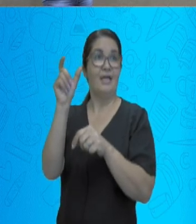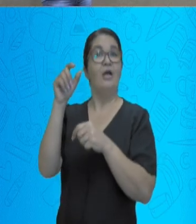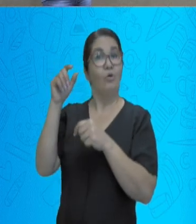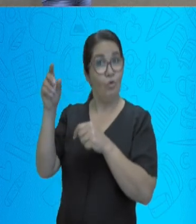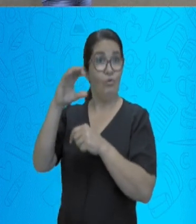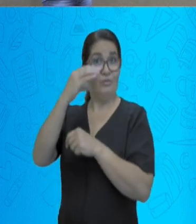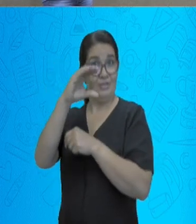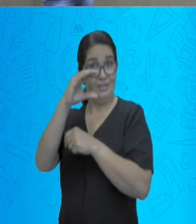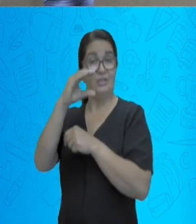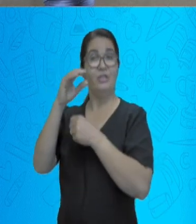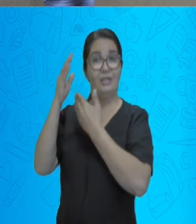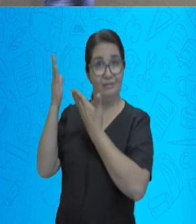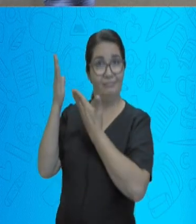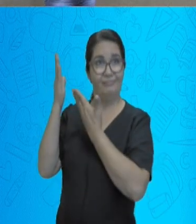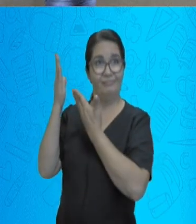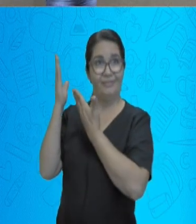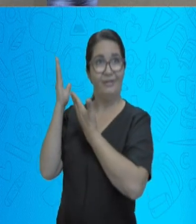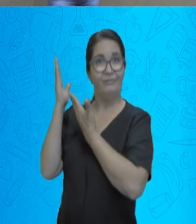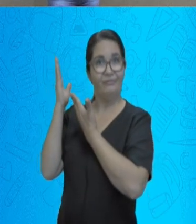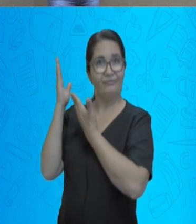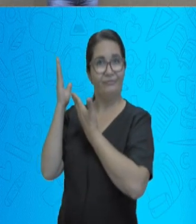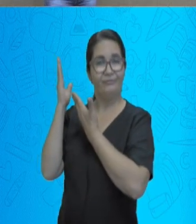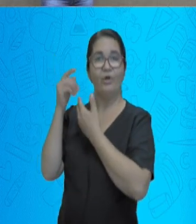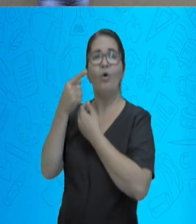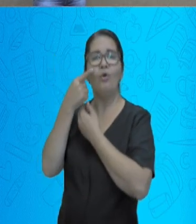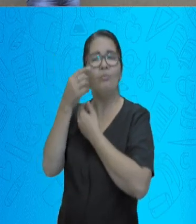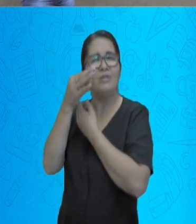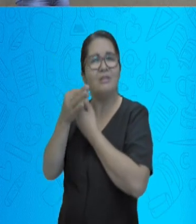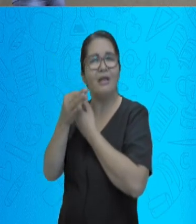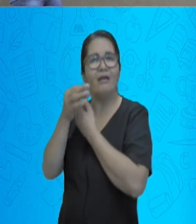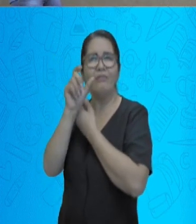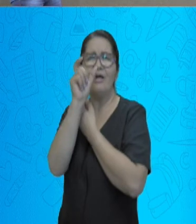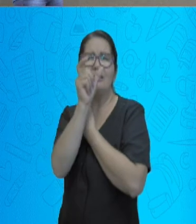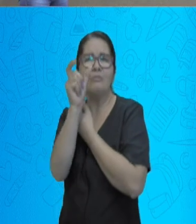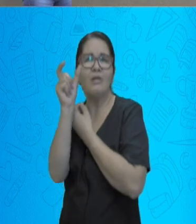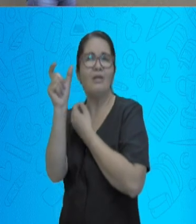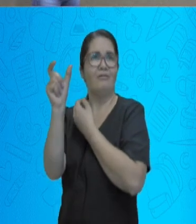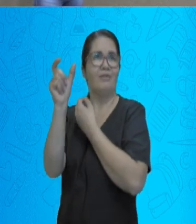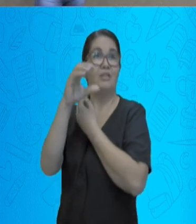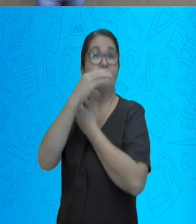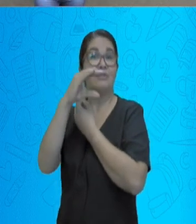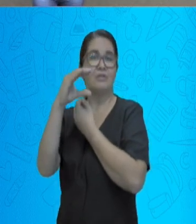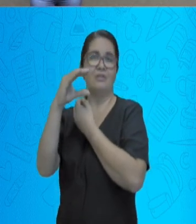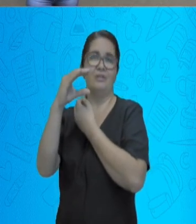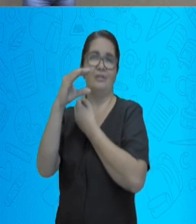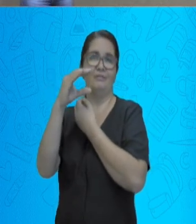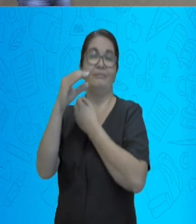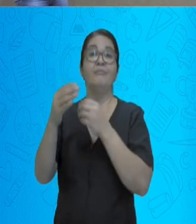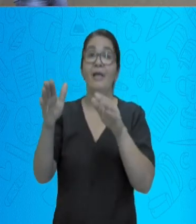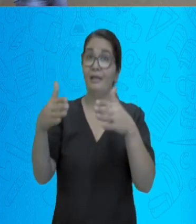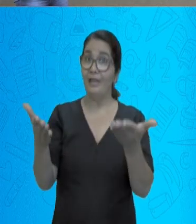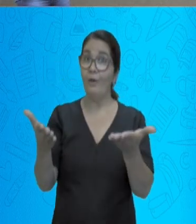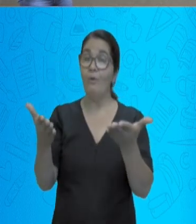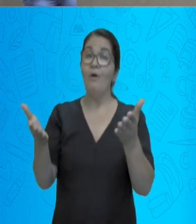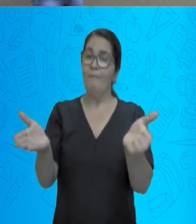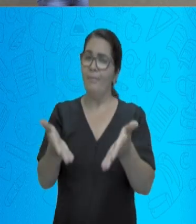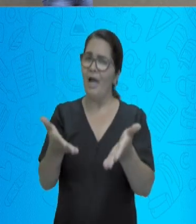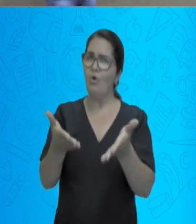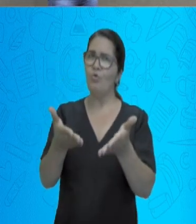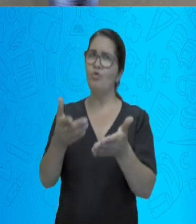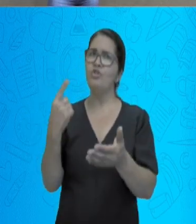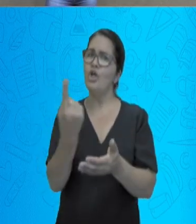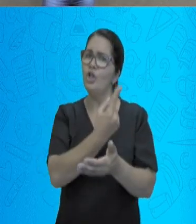doença, lição e corações. E para fixar a aula de hoje,